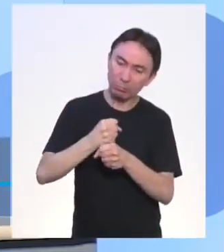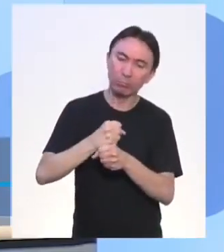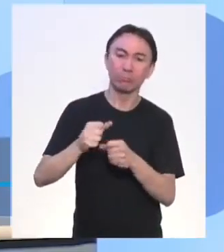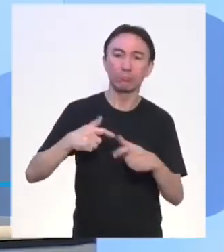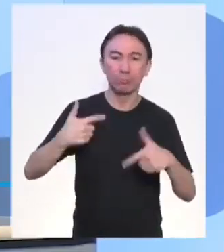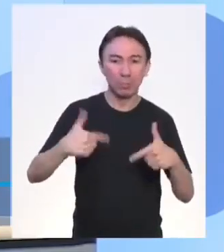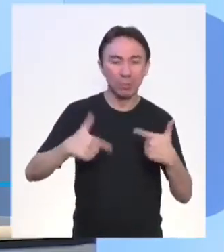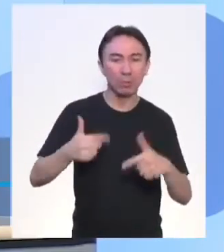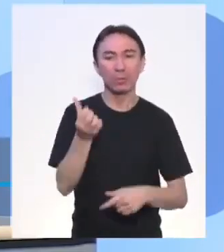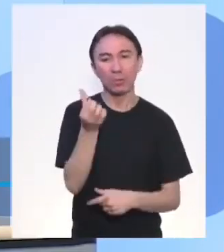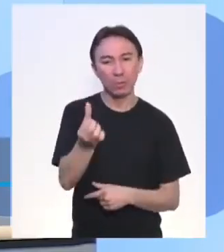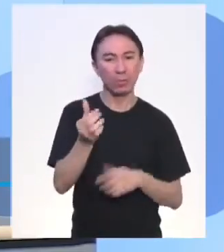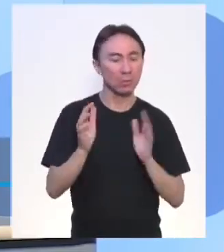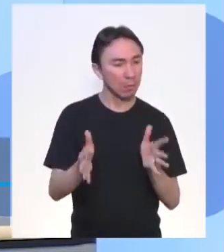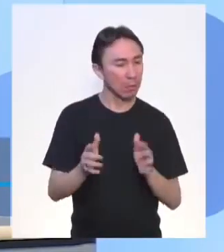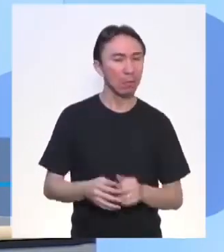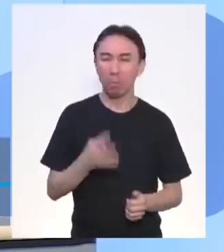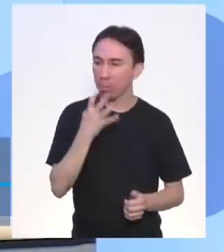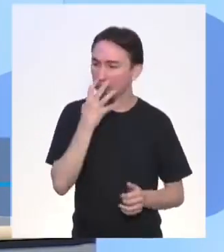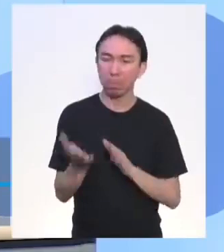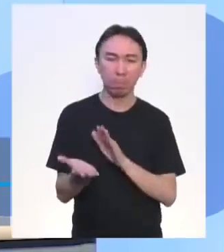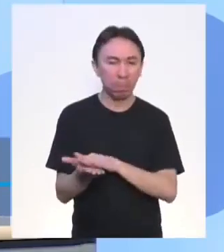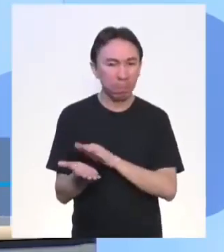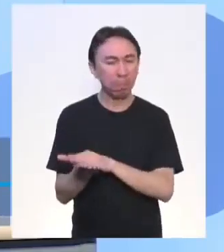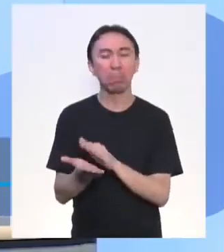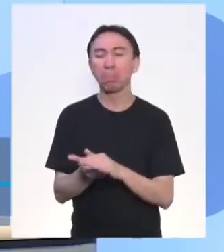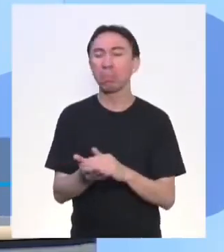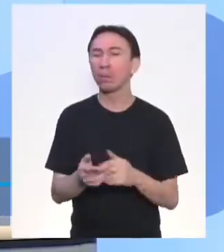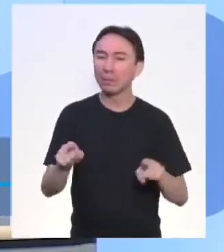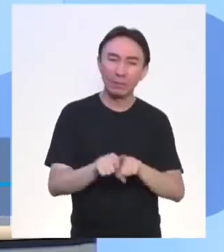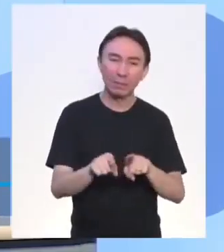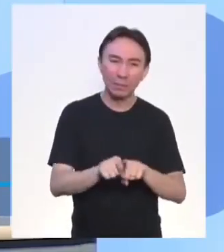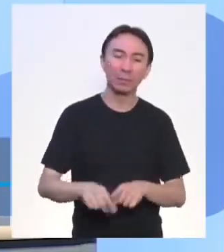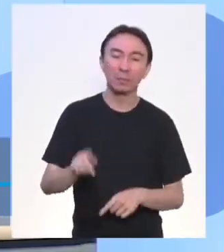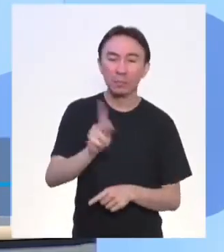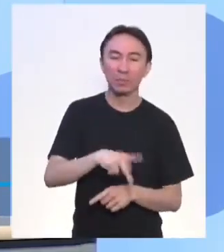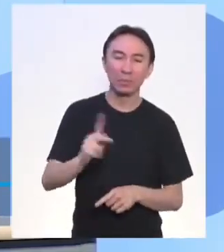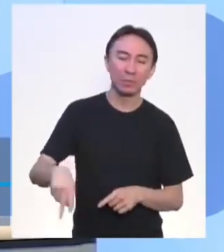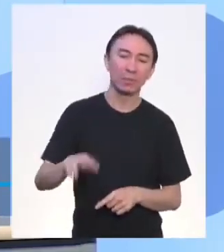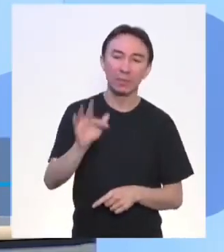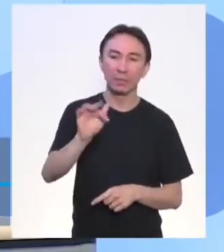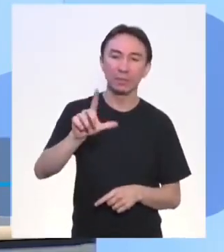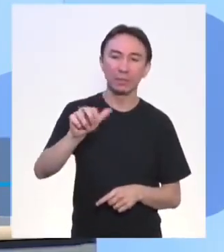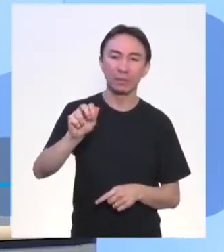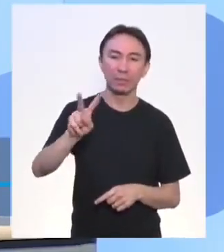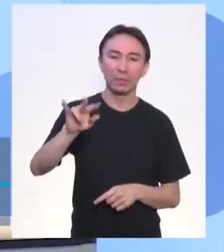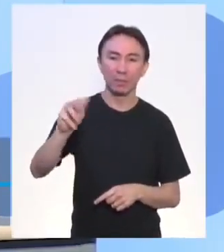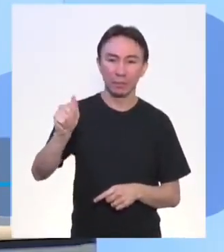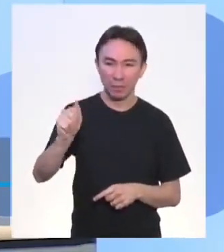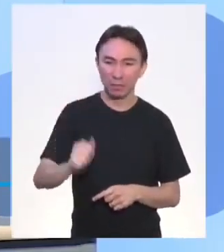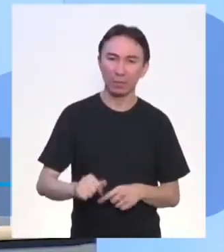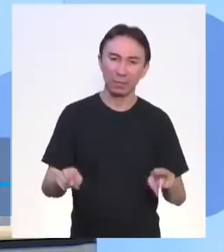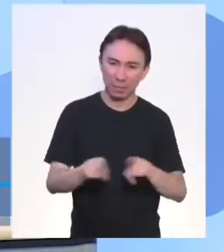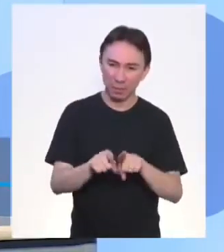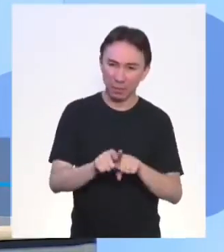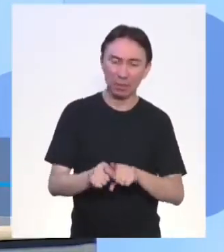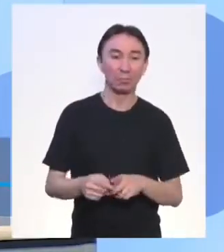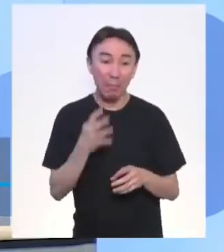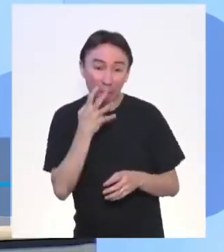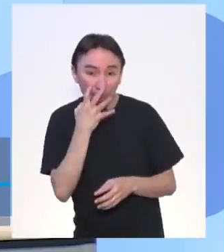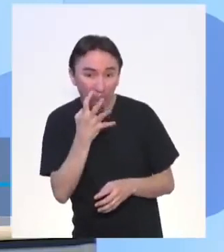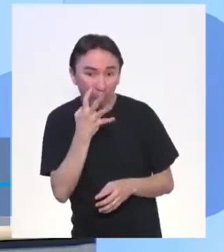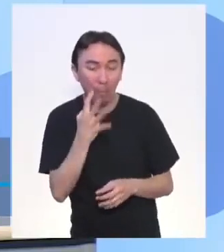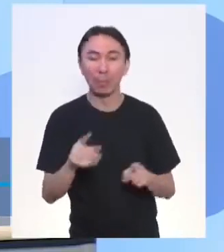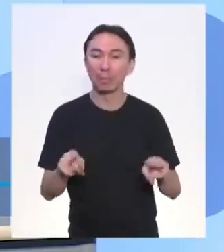da Escola Estadual Fábio José de Araújo, sexto A, B e C. Professora Flávia aqui com a gente também acompanhando. Professora Sônia, ela falou que